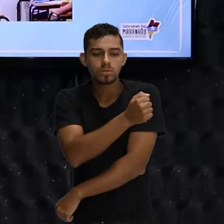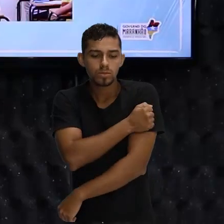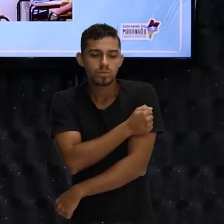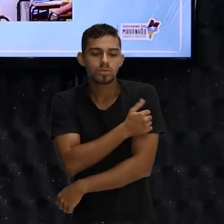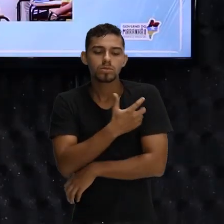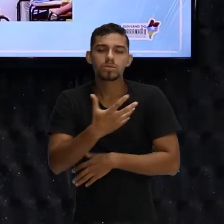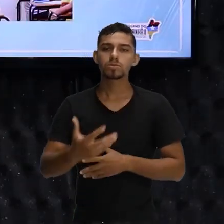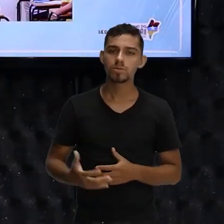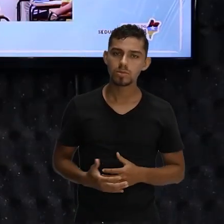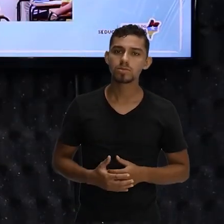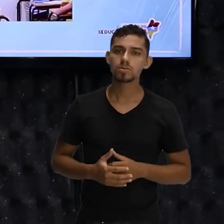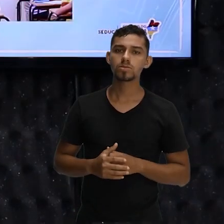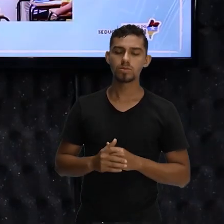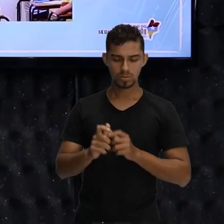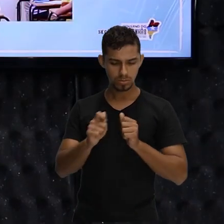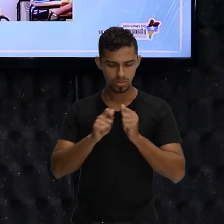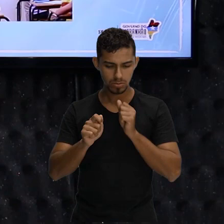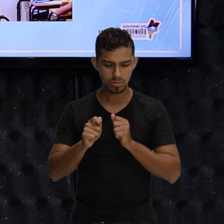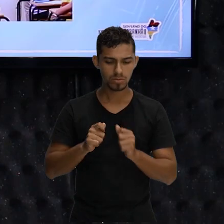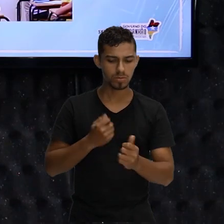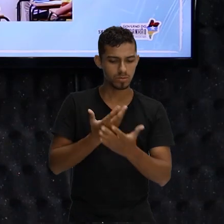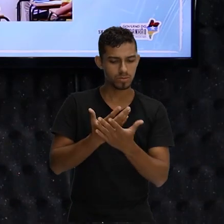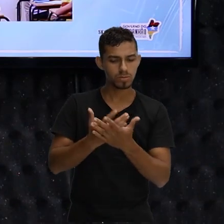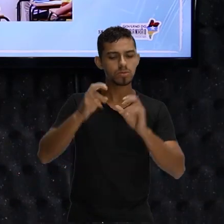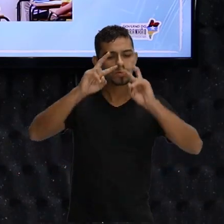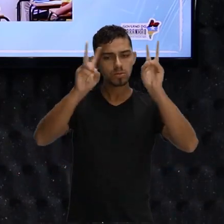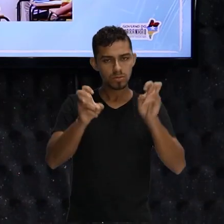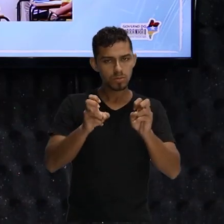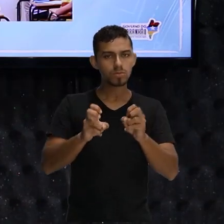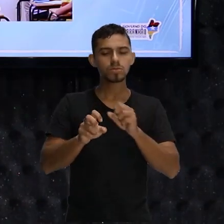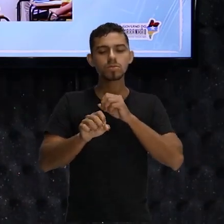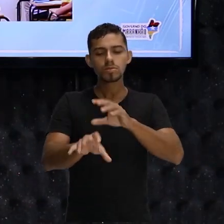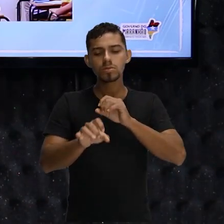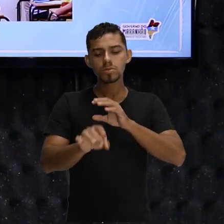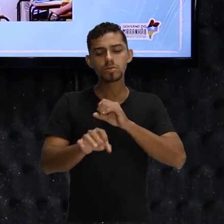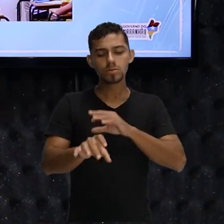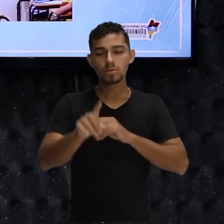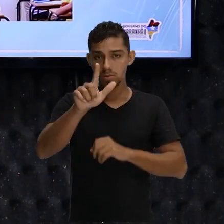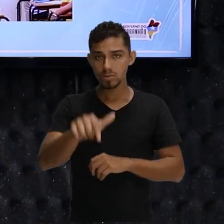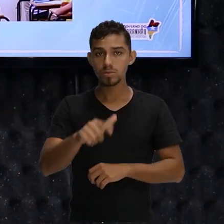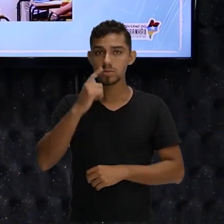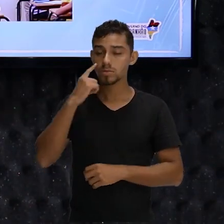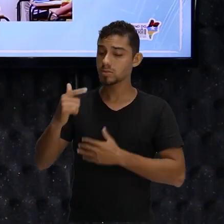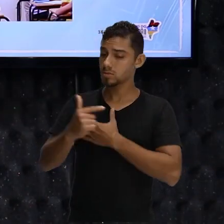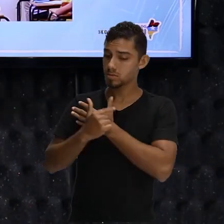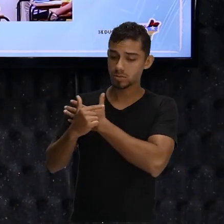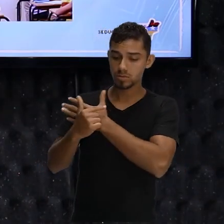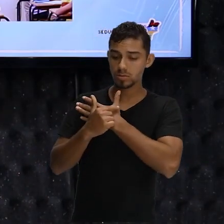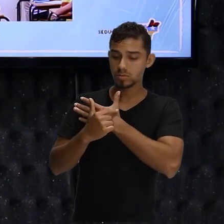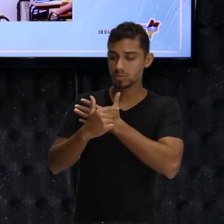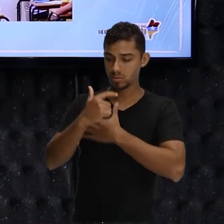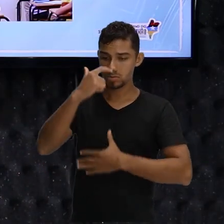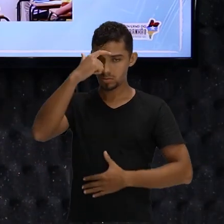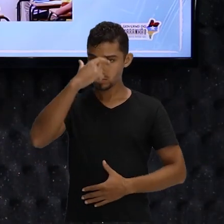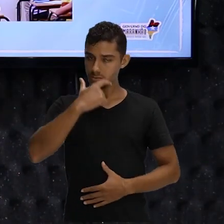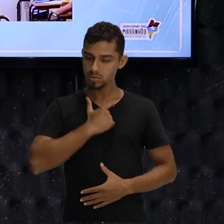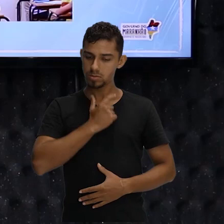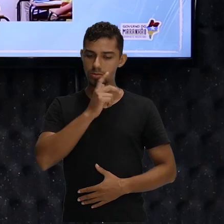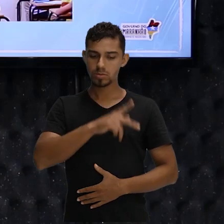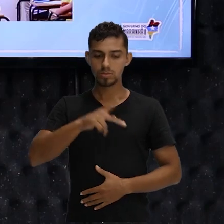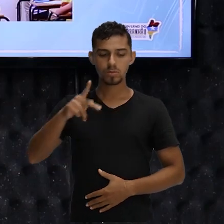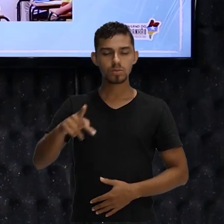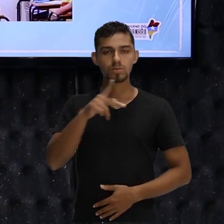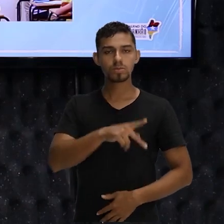aulas, ministre conteúdos, não é isso? Ou seja, isso são os papéis sociais do professor.